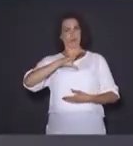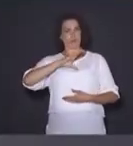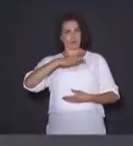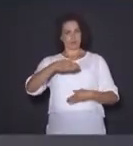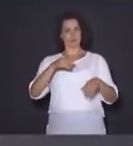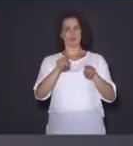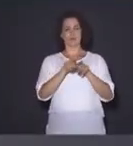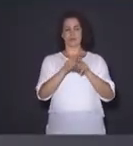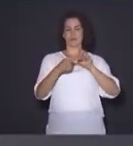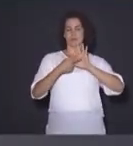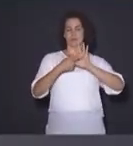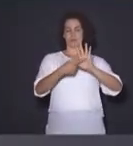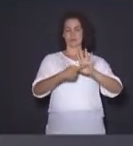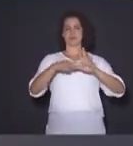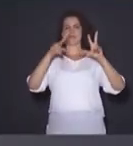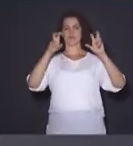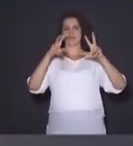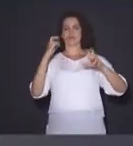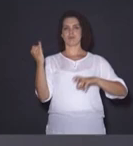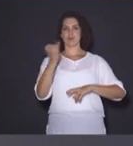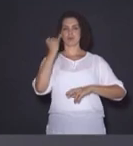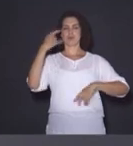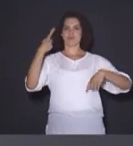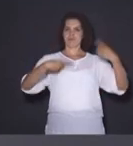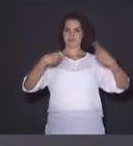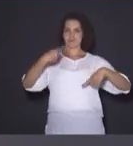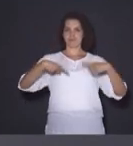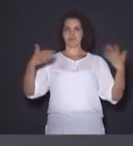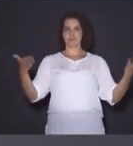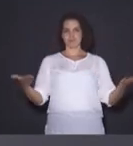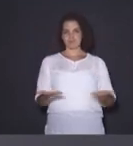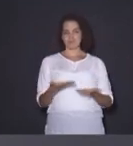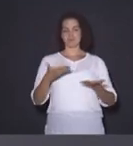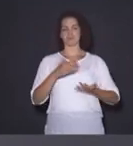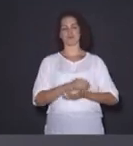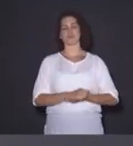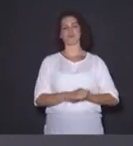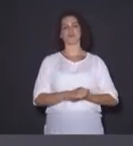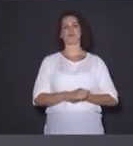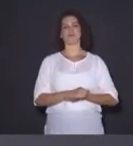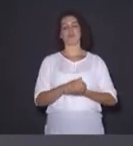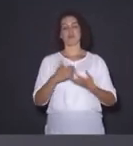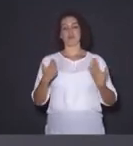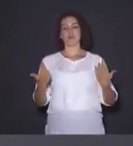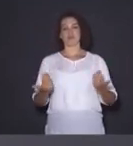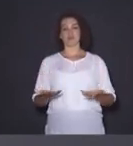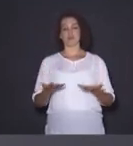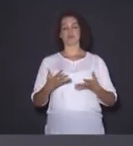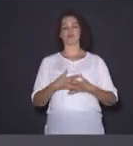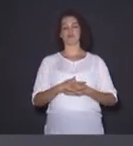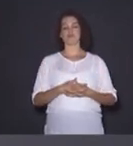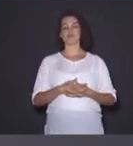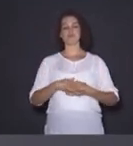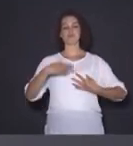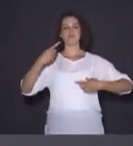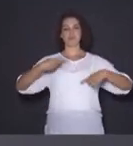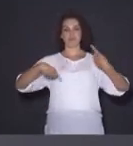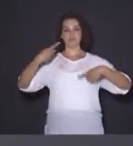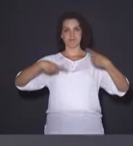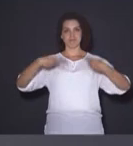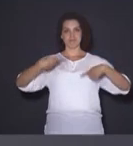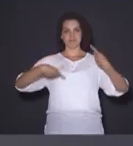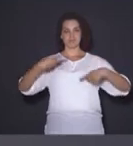importantes como esse para serem debatidos na atualidade né e é bom então esse esse debate